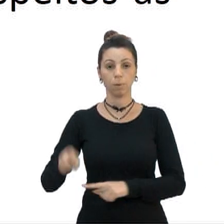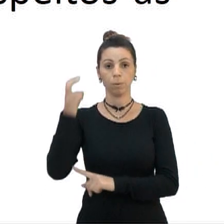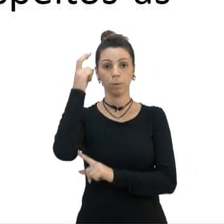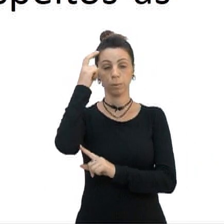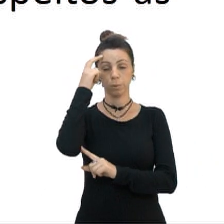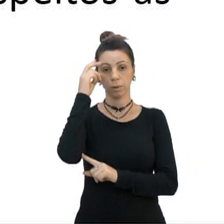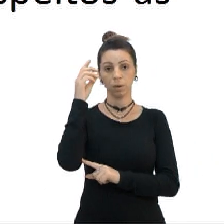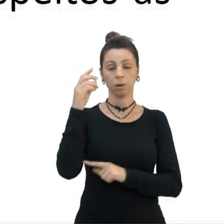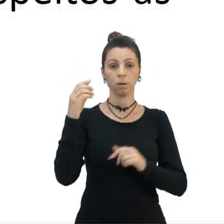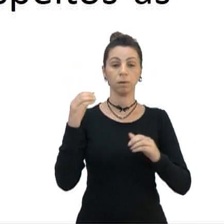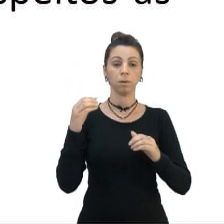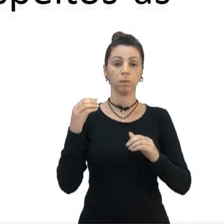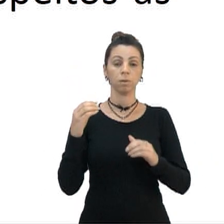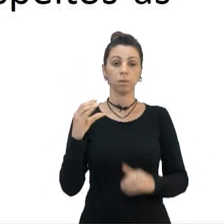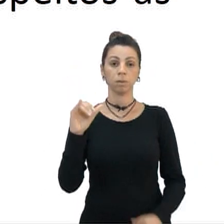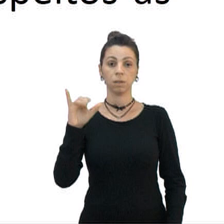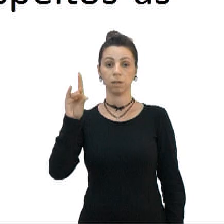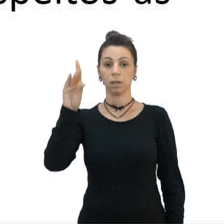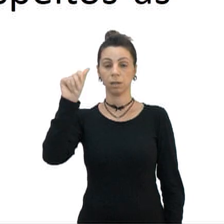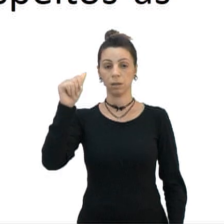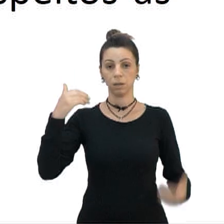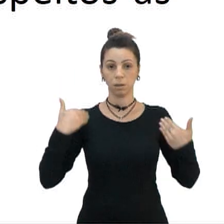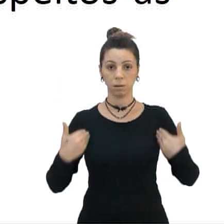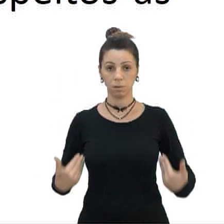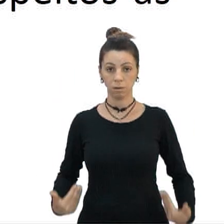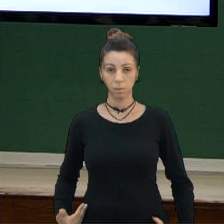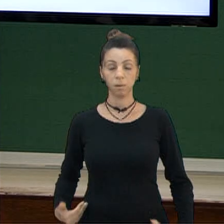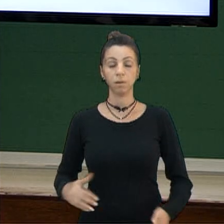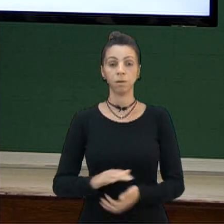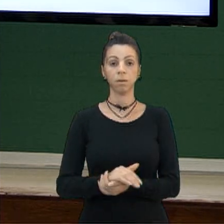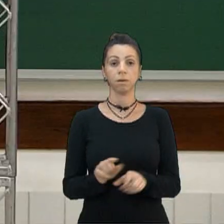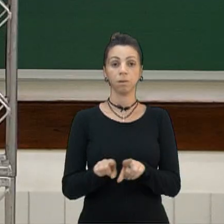dos povos e respeito às leis democráticas.